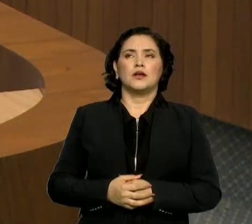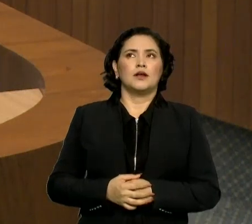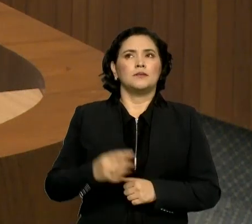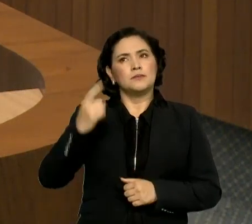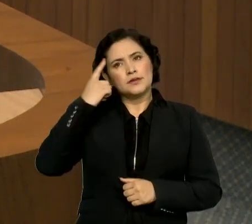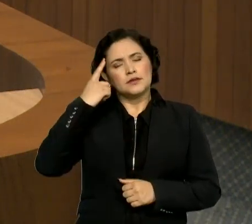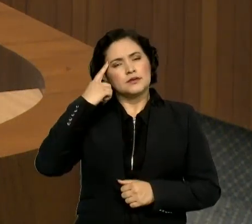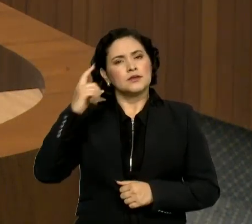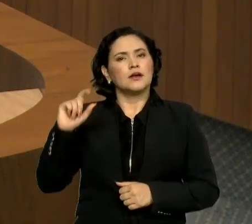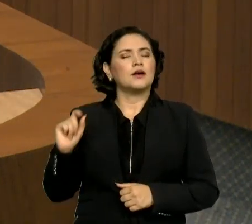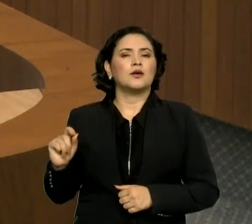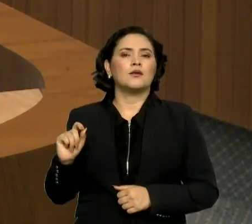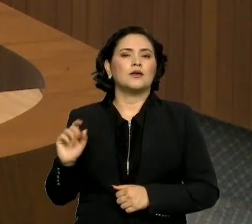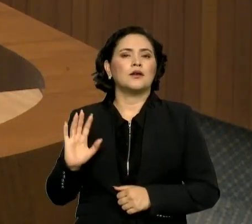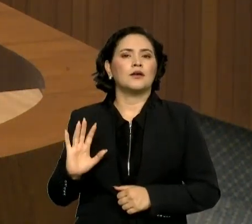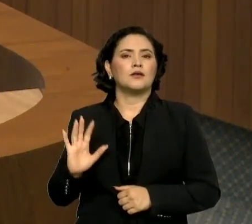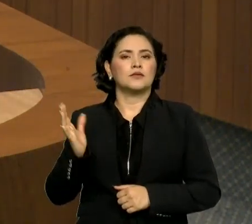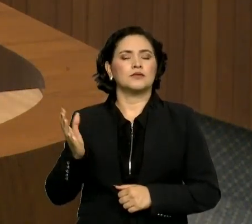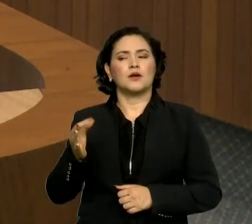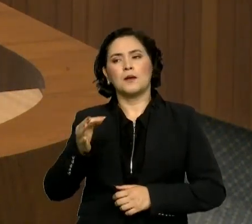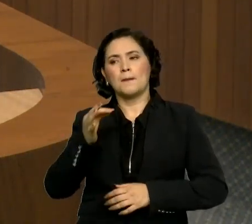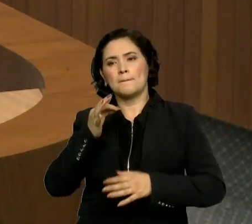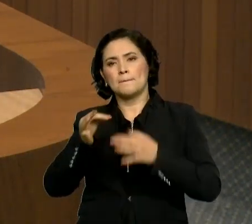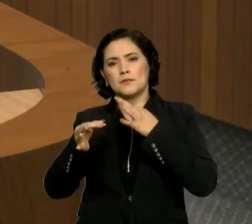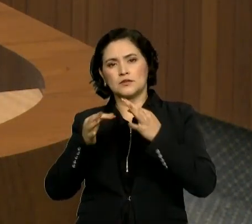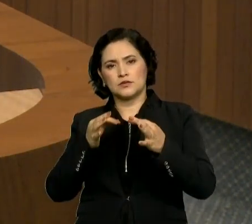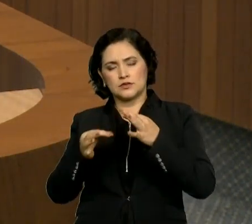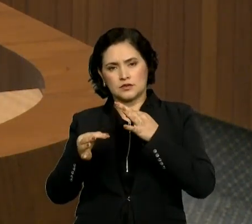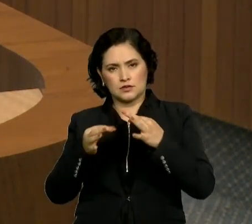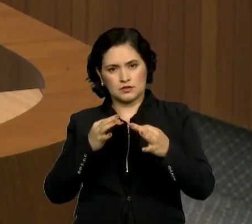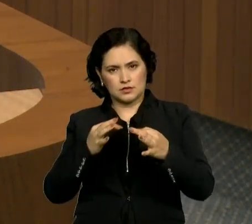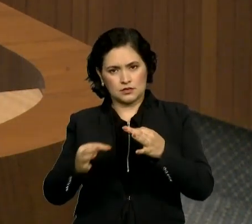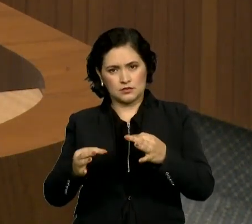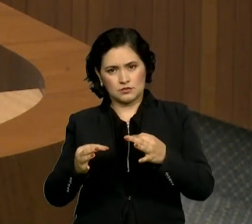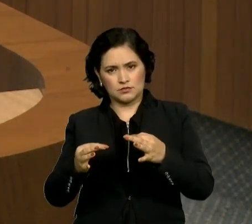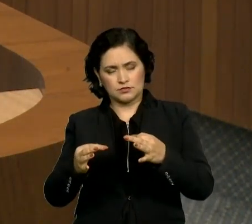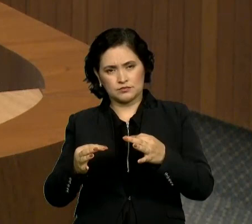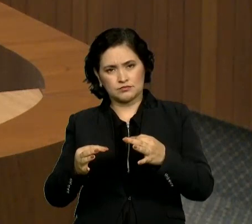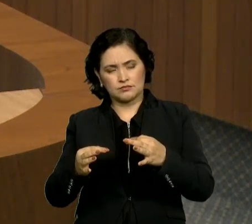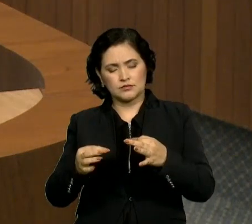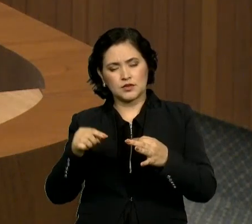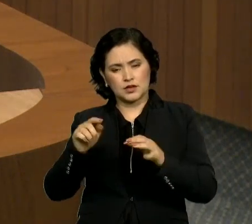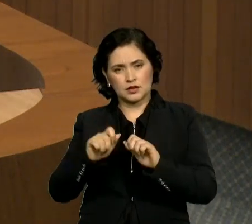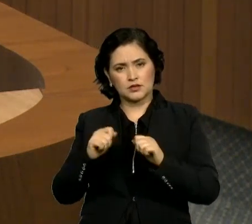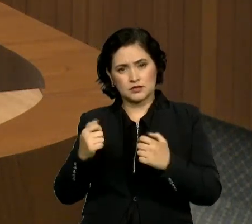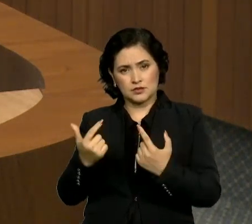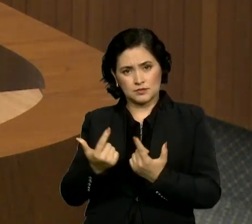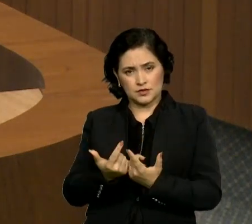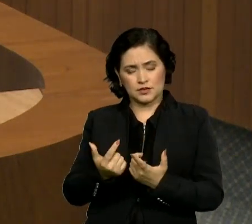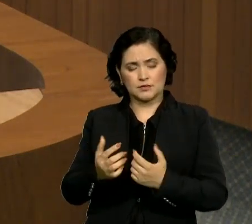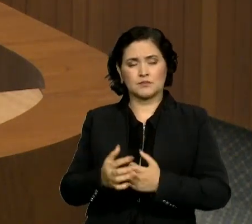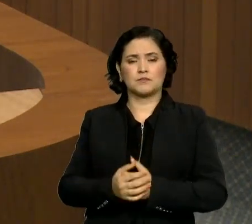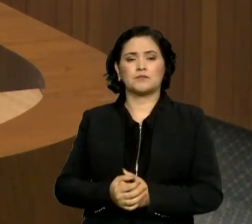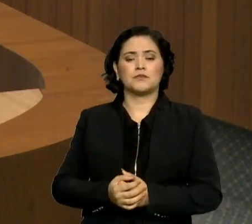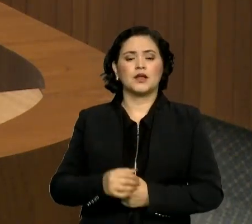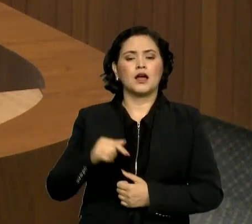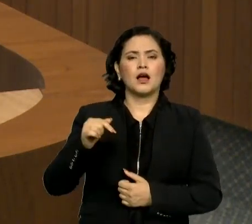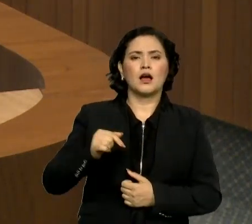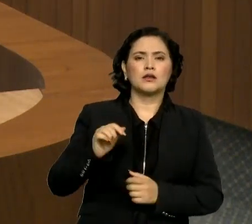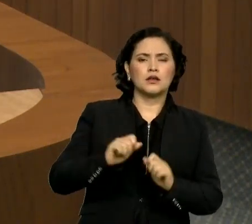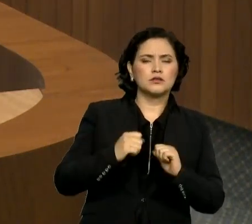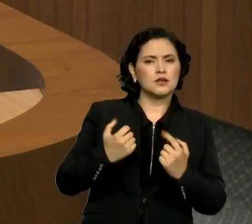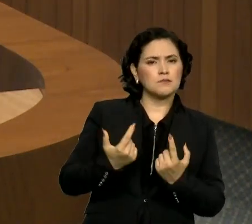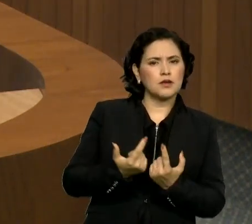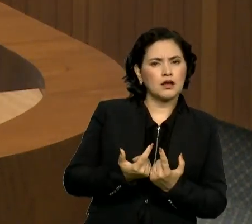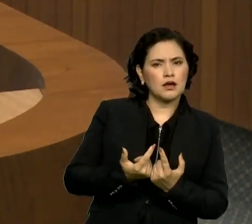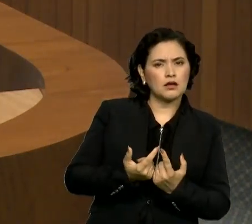que está sendo dado à opinião parlamentar. O parlamento é uma casa, obviamente, plural. Vai ter representante